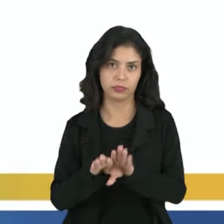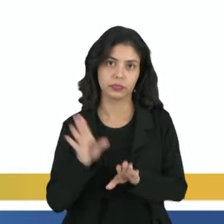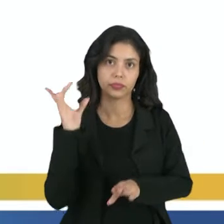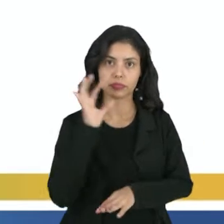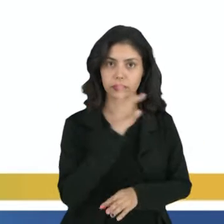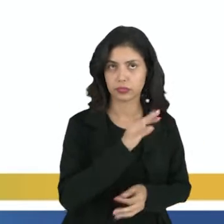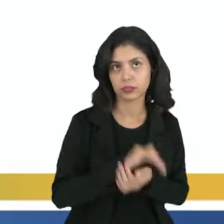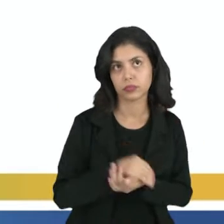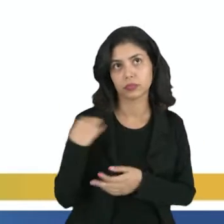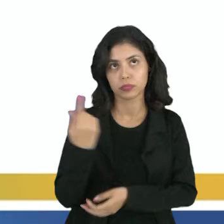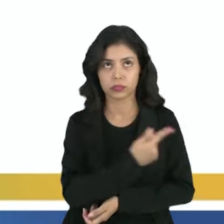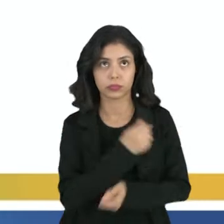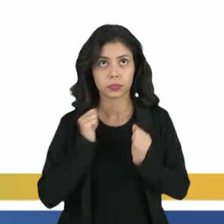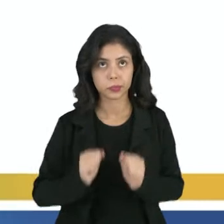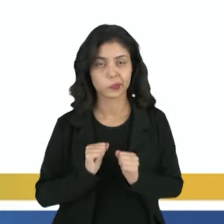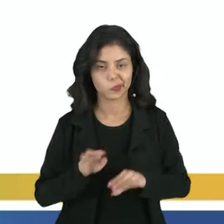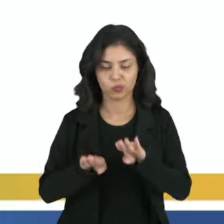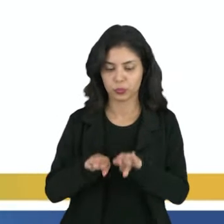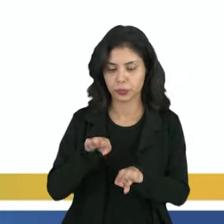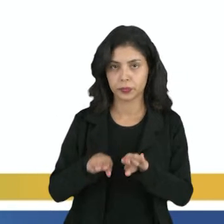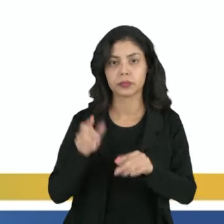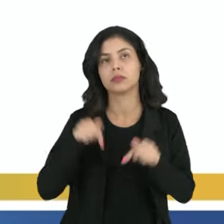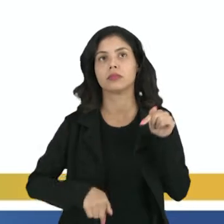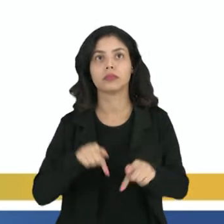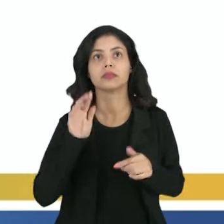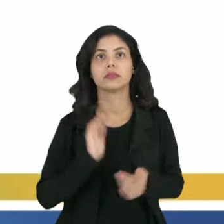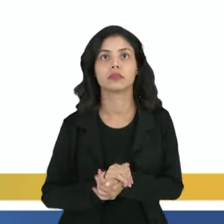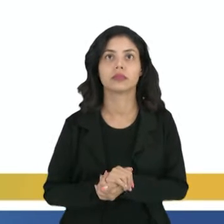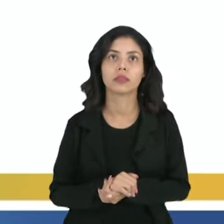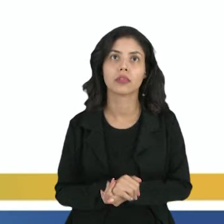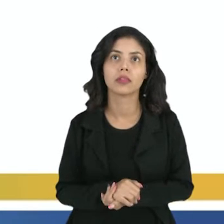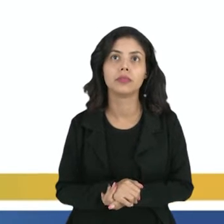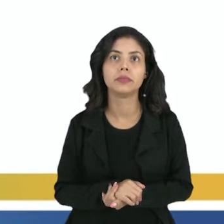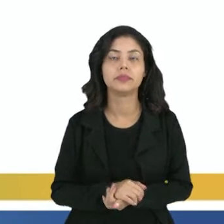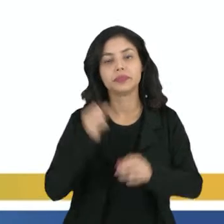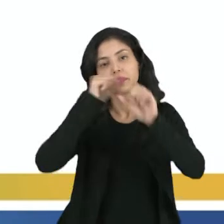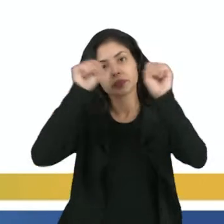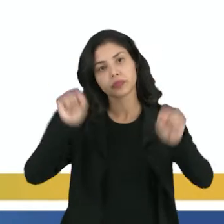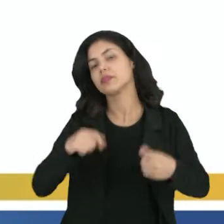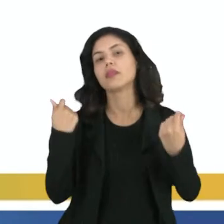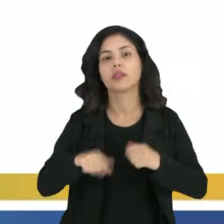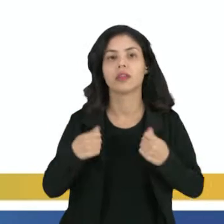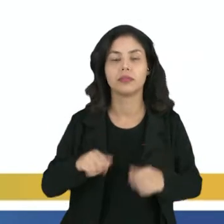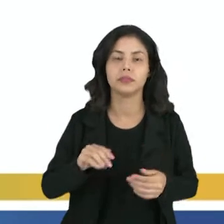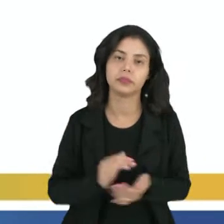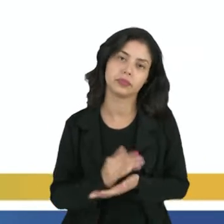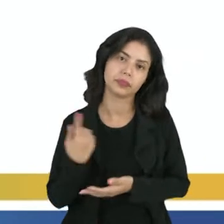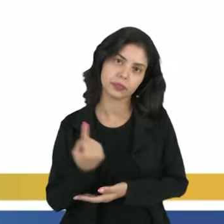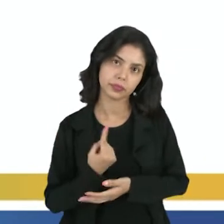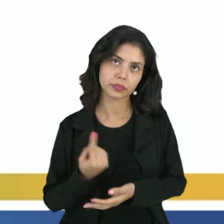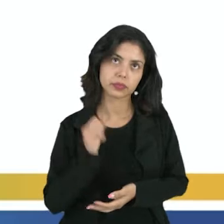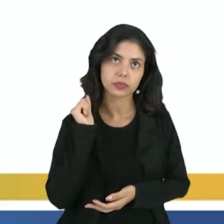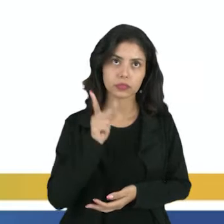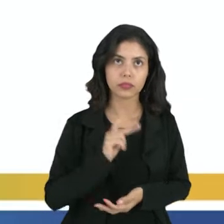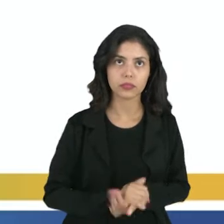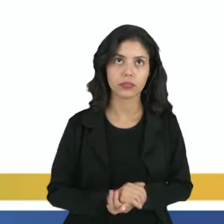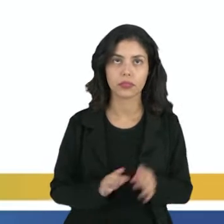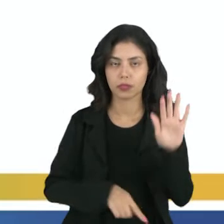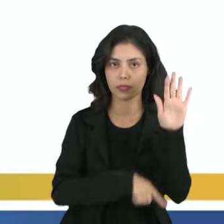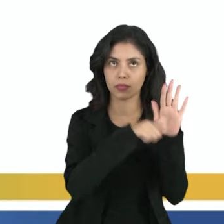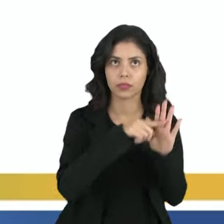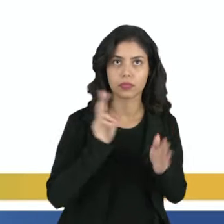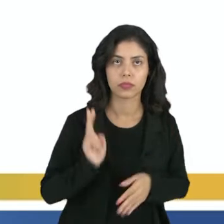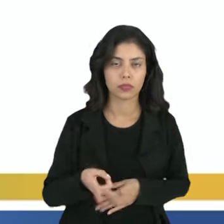ok? Então, para que a gente possa ter um equilíbrio químico, esse sistema tem que ser isolado, ok?